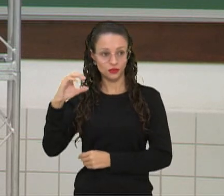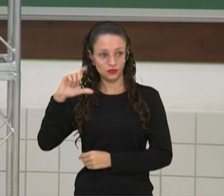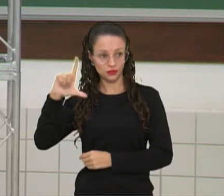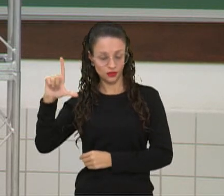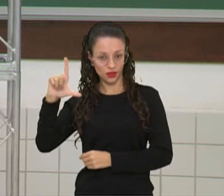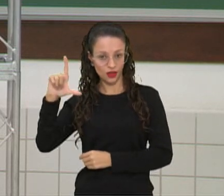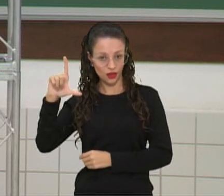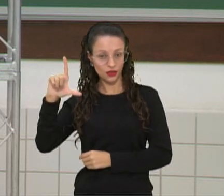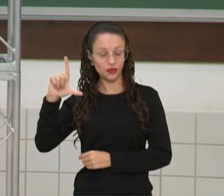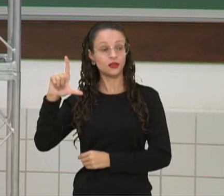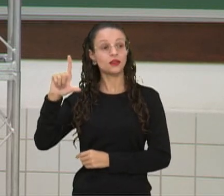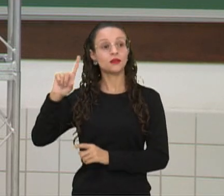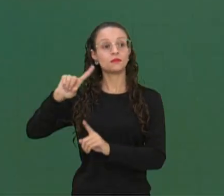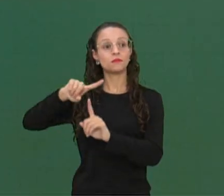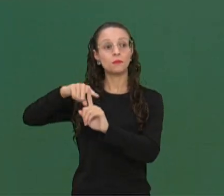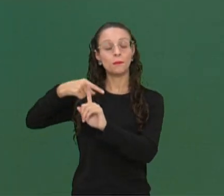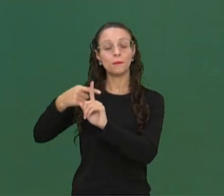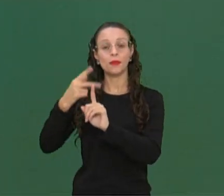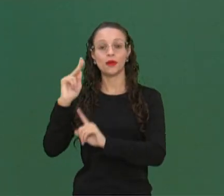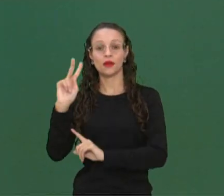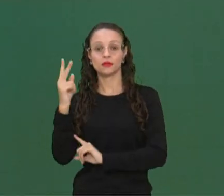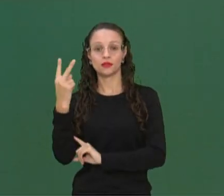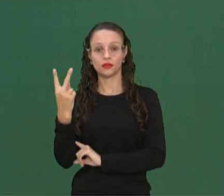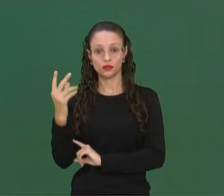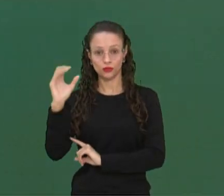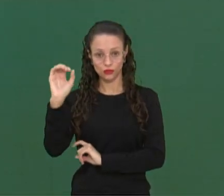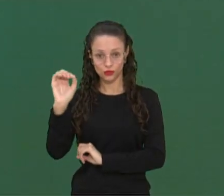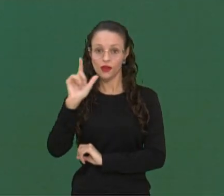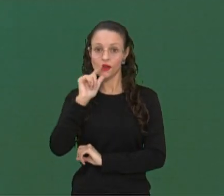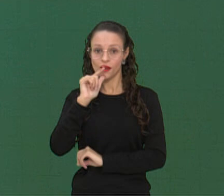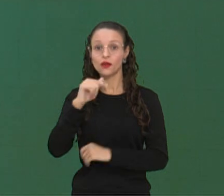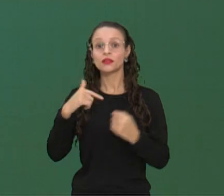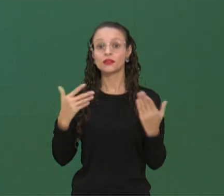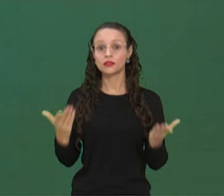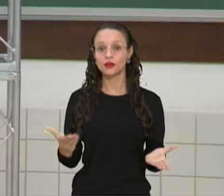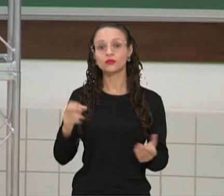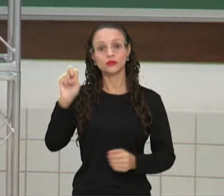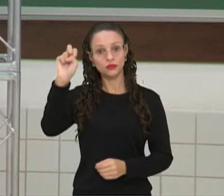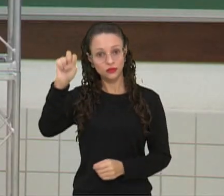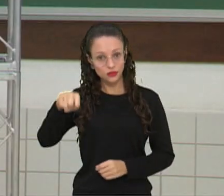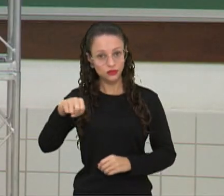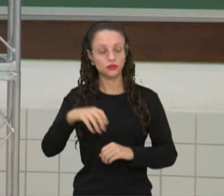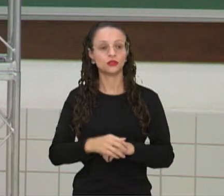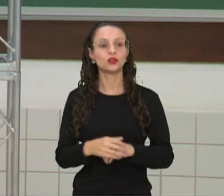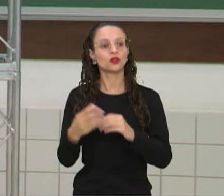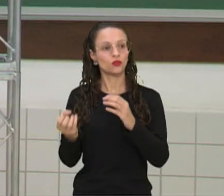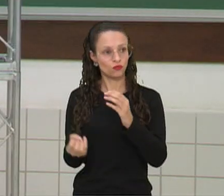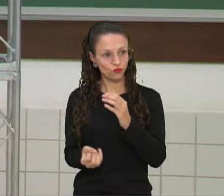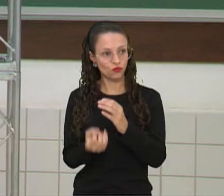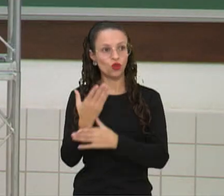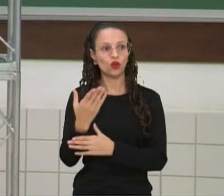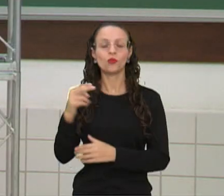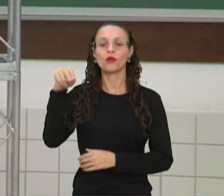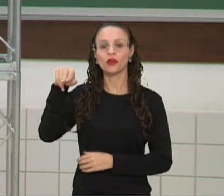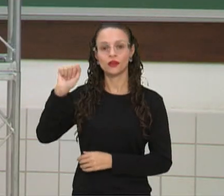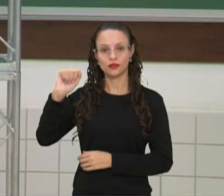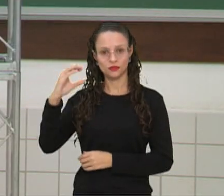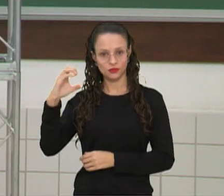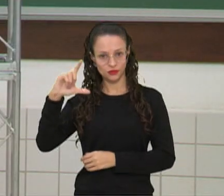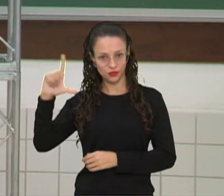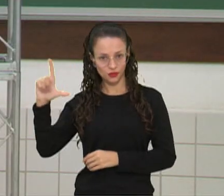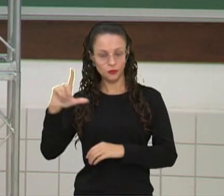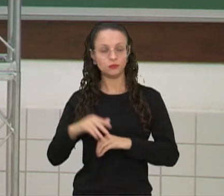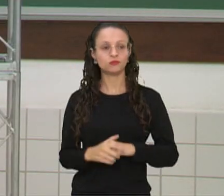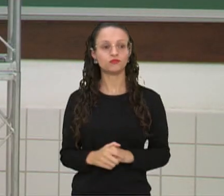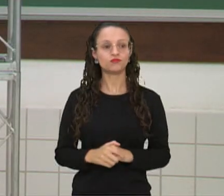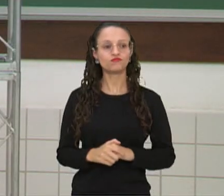NaCl, que é o cloreto de sódio, é o sal de cozinha, e a água. Então, sim, o que formou lá foi o cloreto de sódio. O